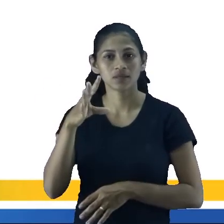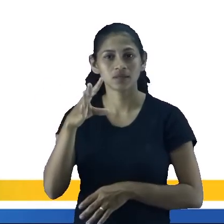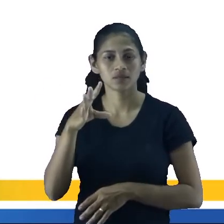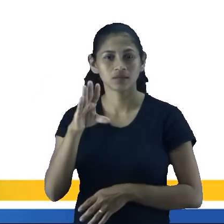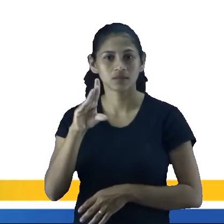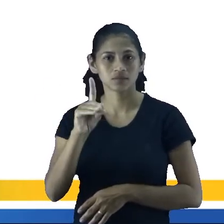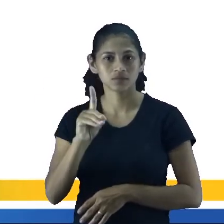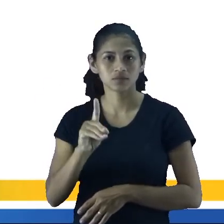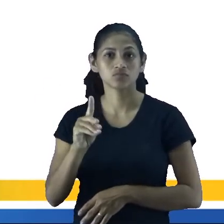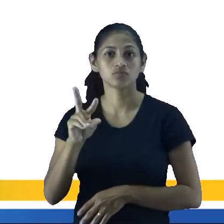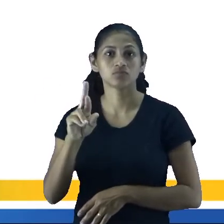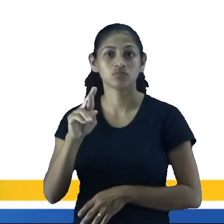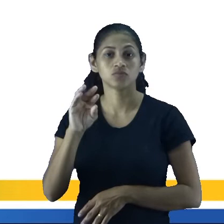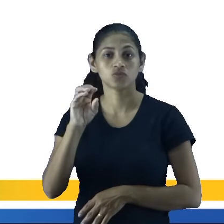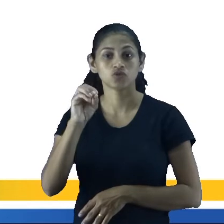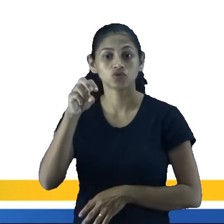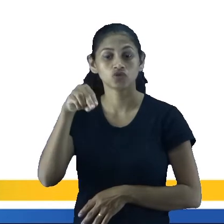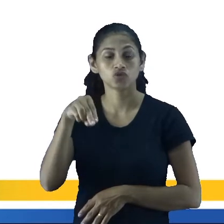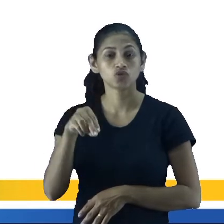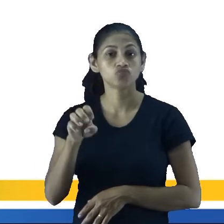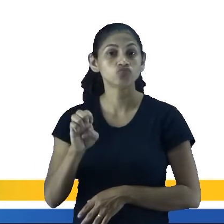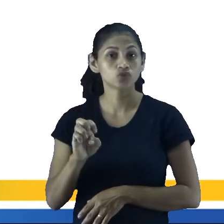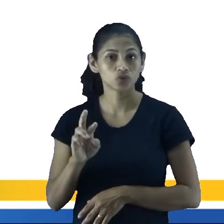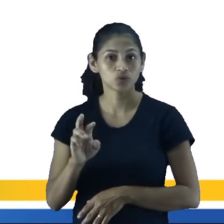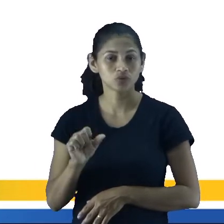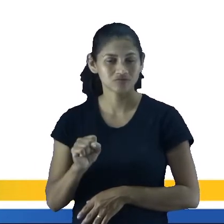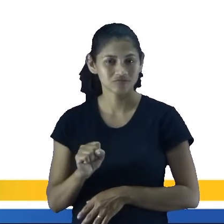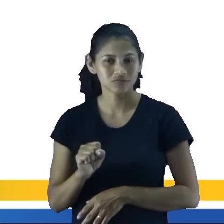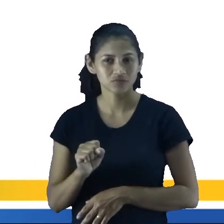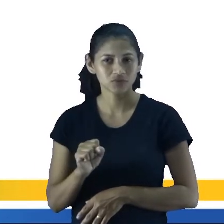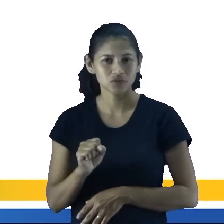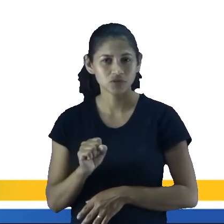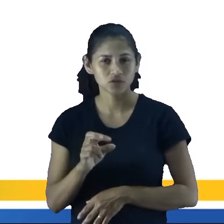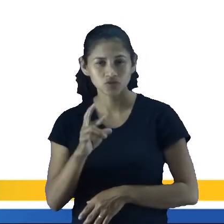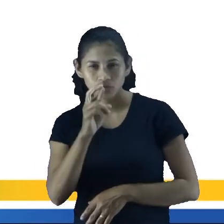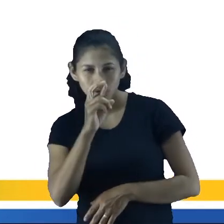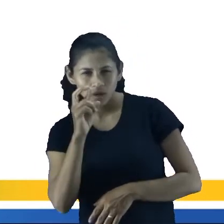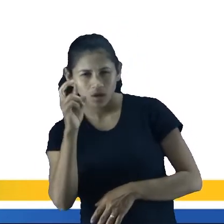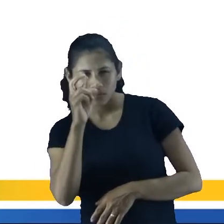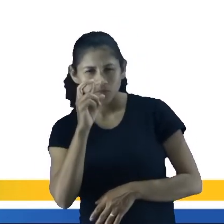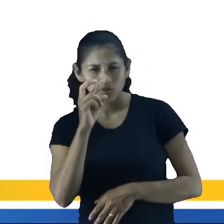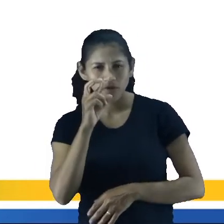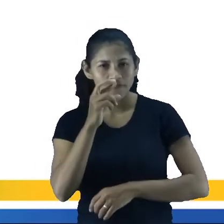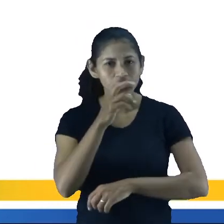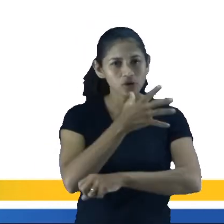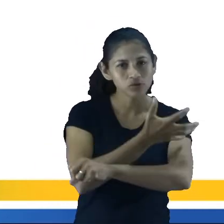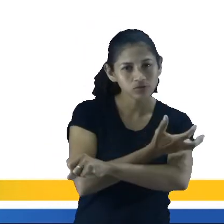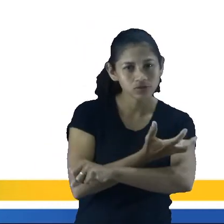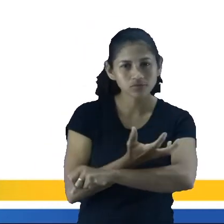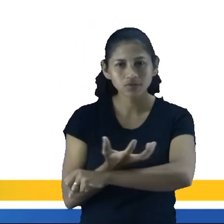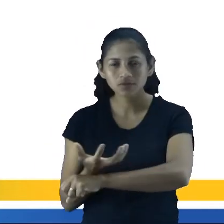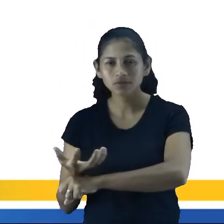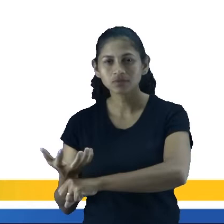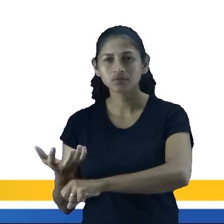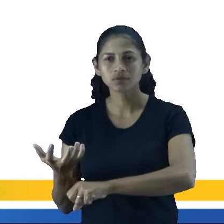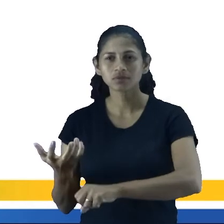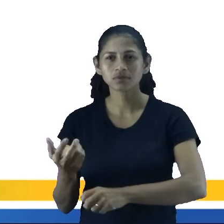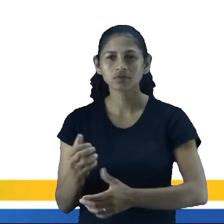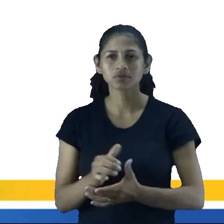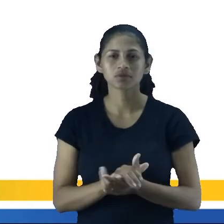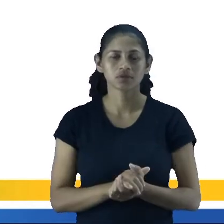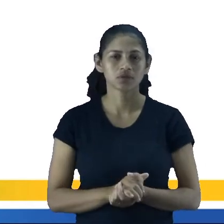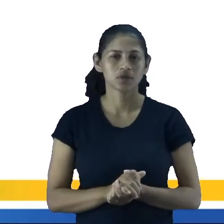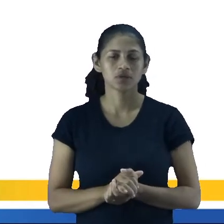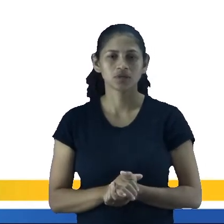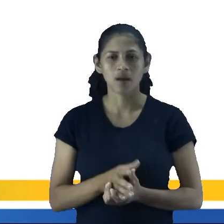supervisionando a plantação, né, fazendo aquela supervisão, que pessoas podiam olhar o tempo que estava